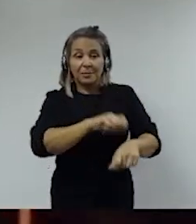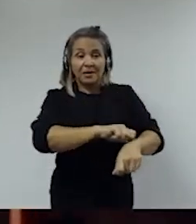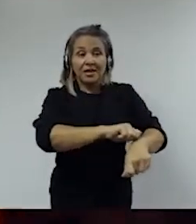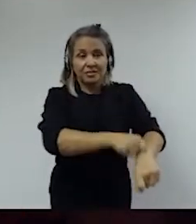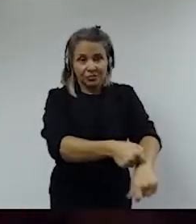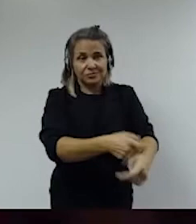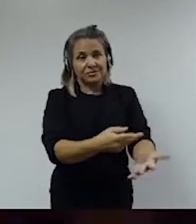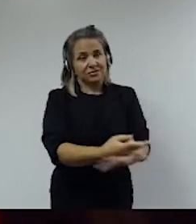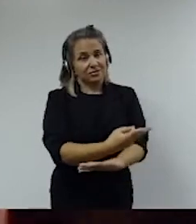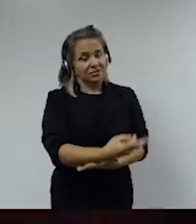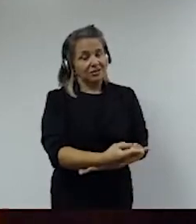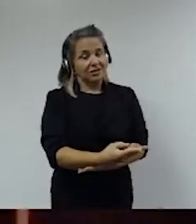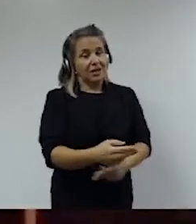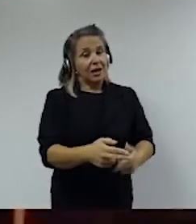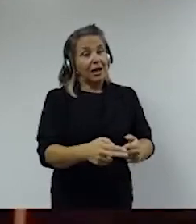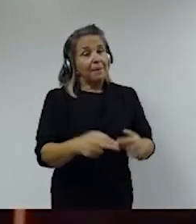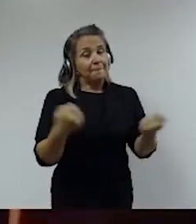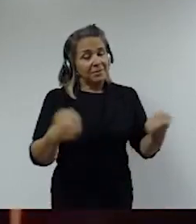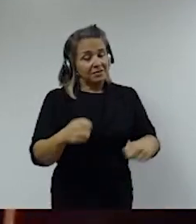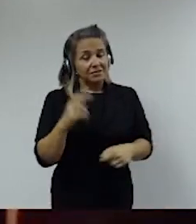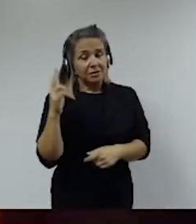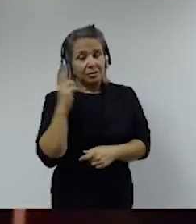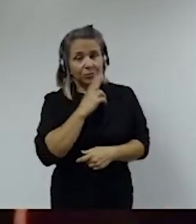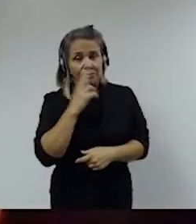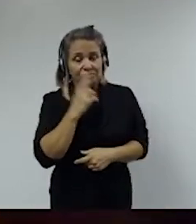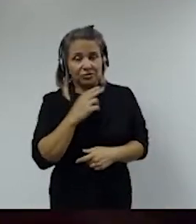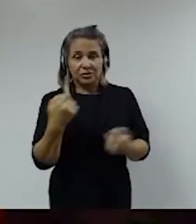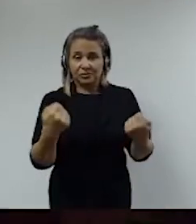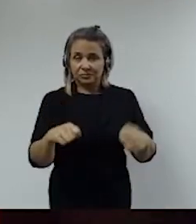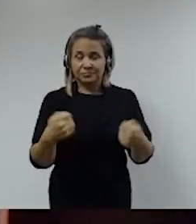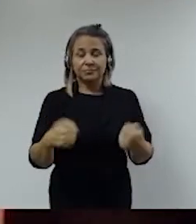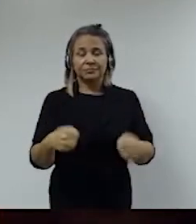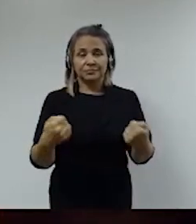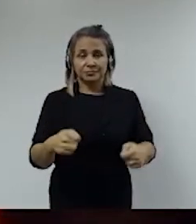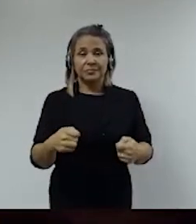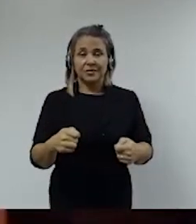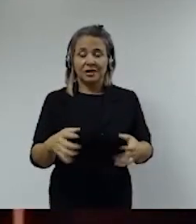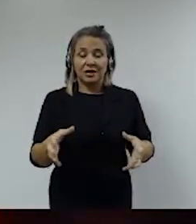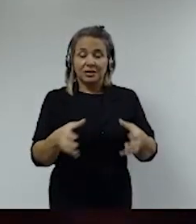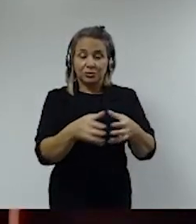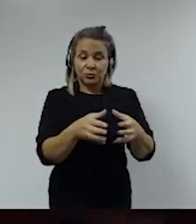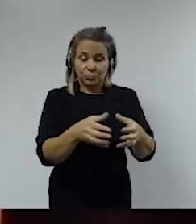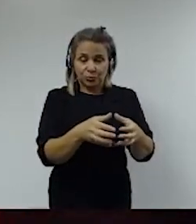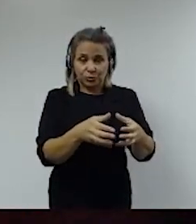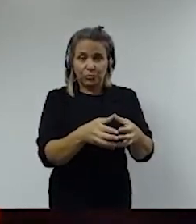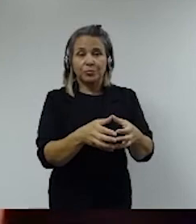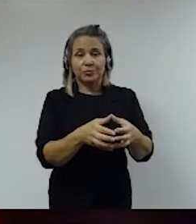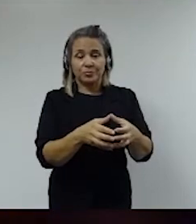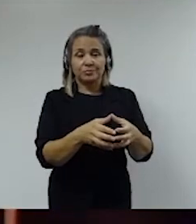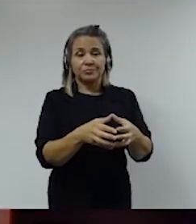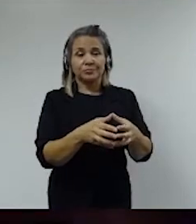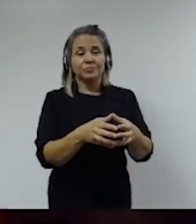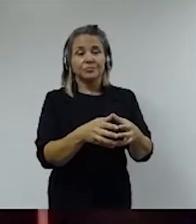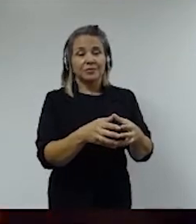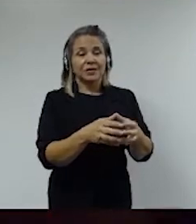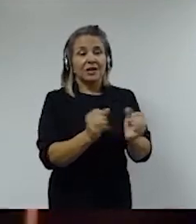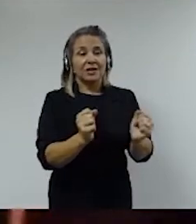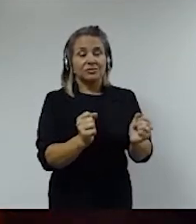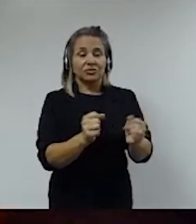Então, é realmente urgente, eu acho, e necessário que as audiências de custódia retornem de